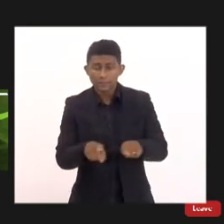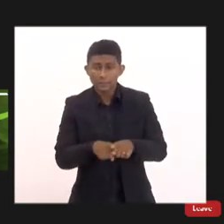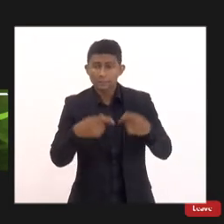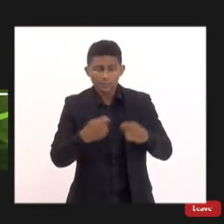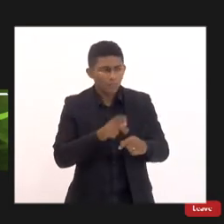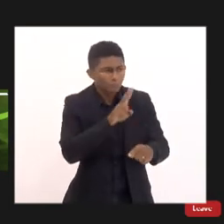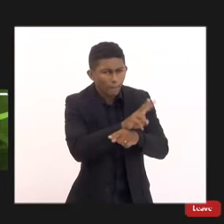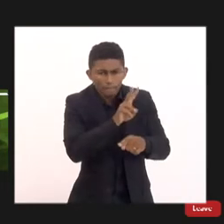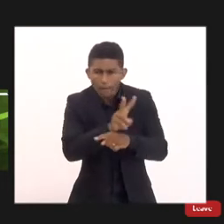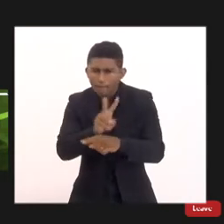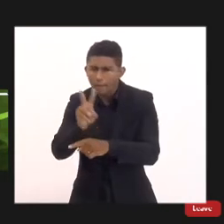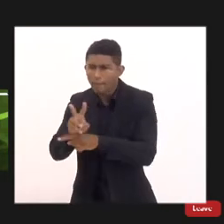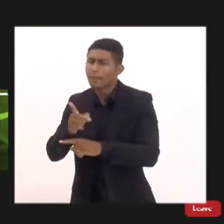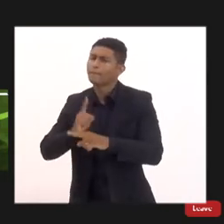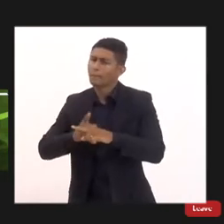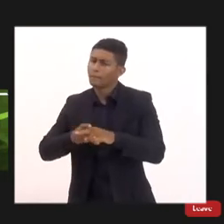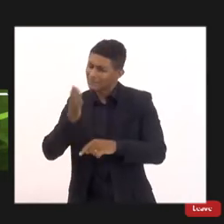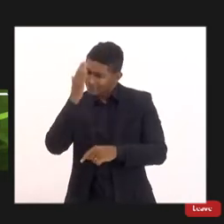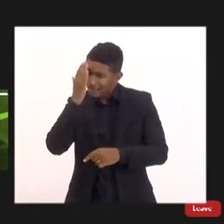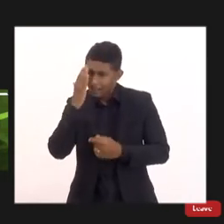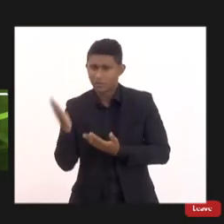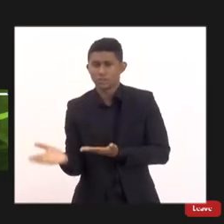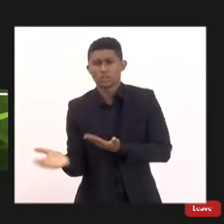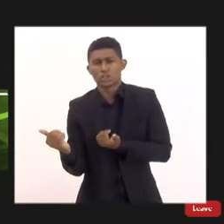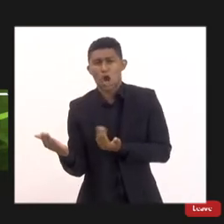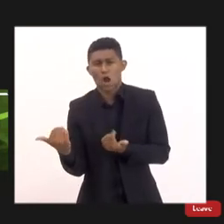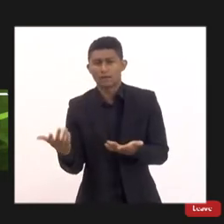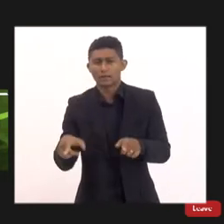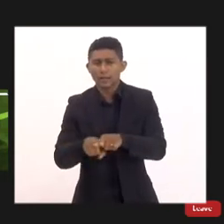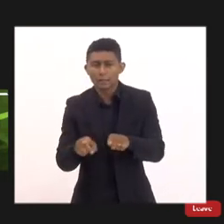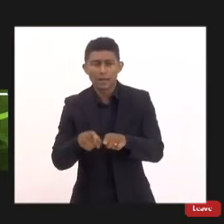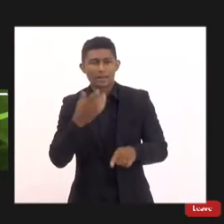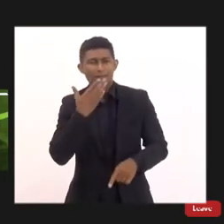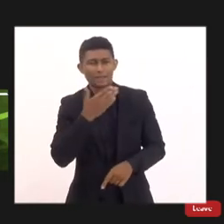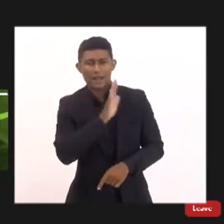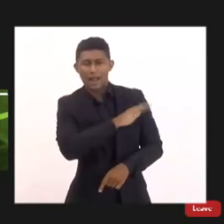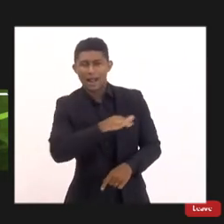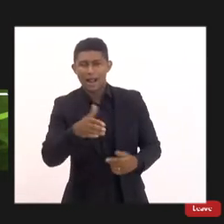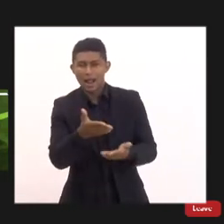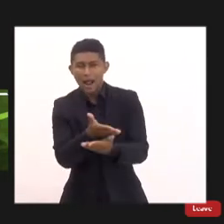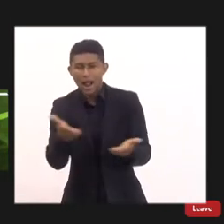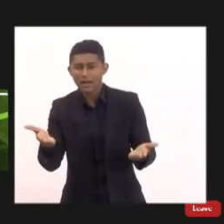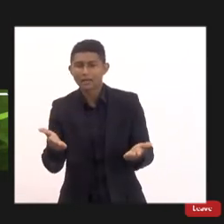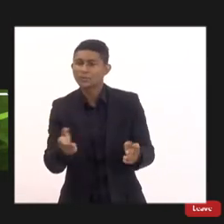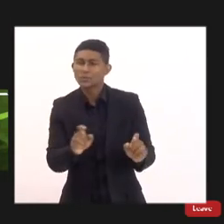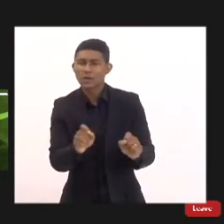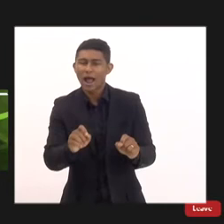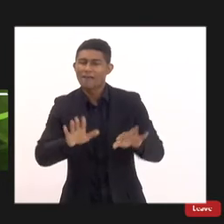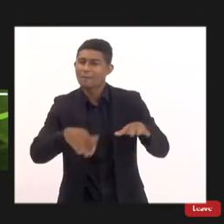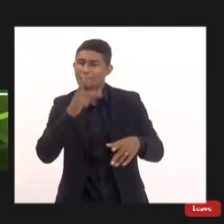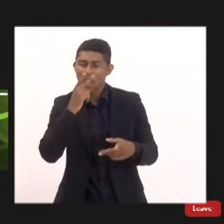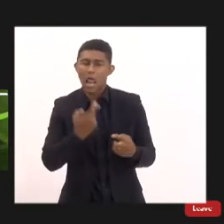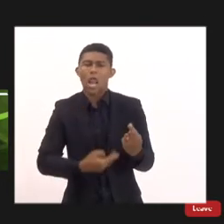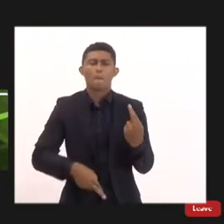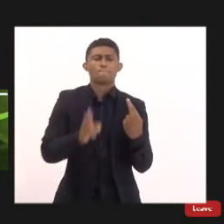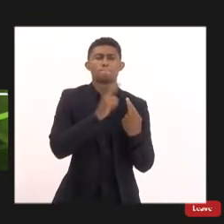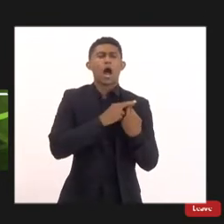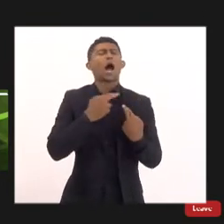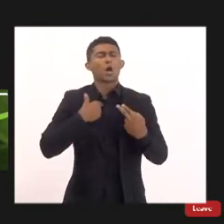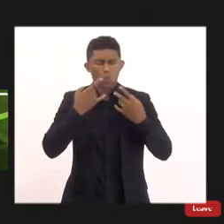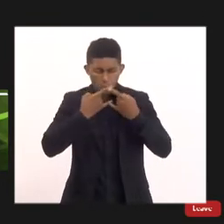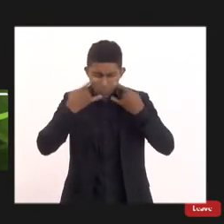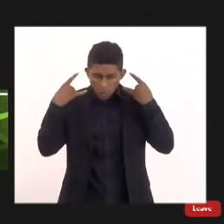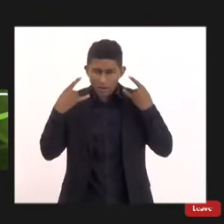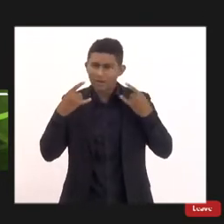sabemos que crianças e adolescentes não têm assim, tanta responsabilidade nessa